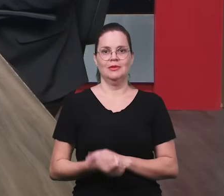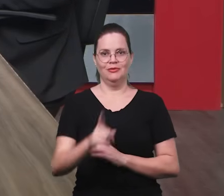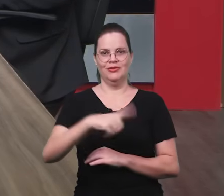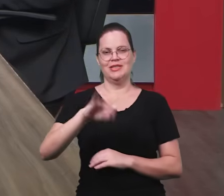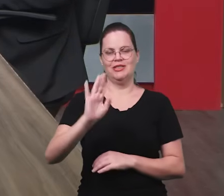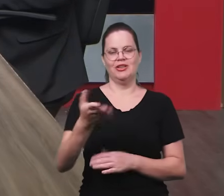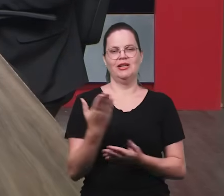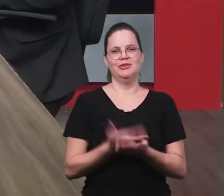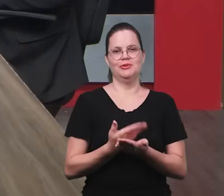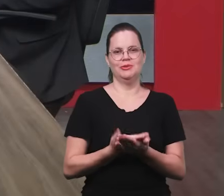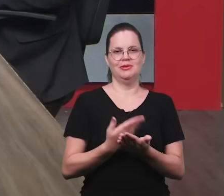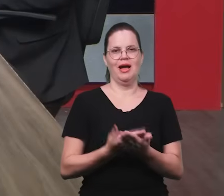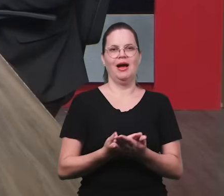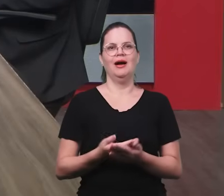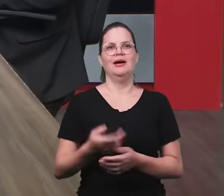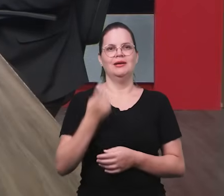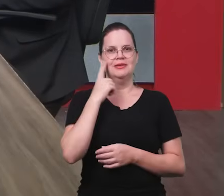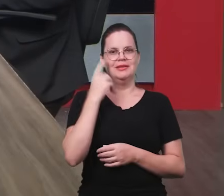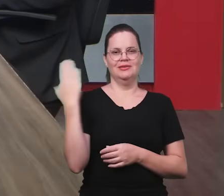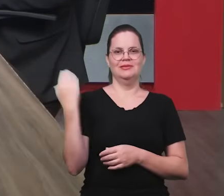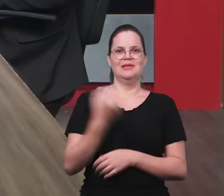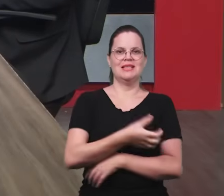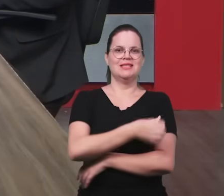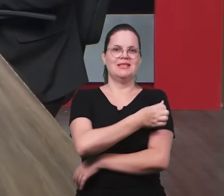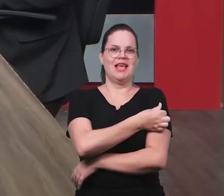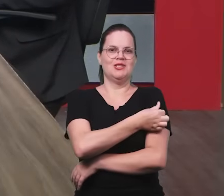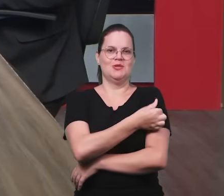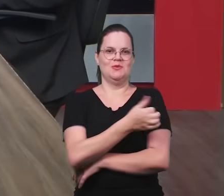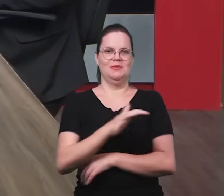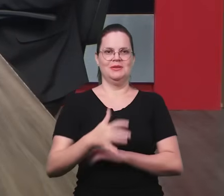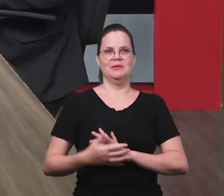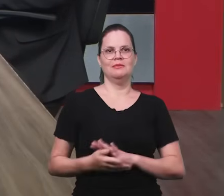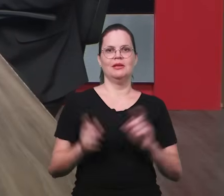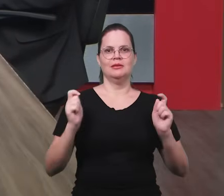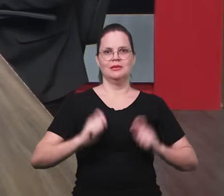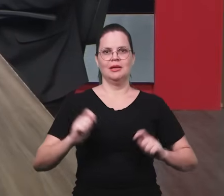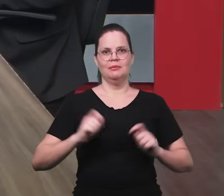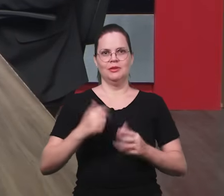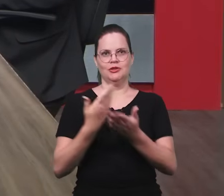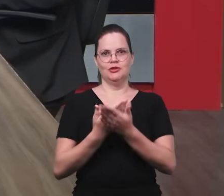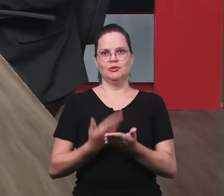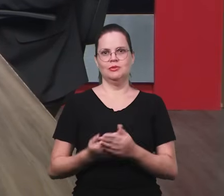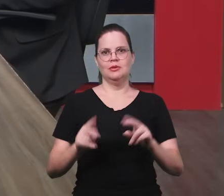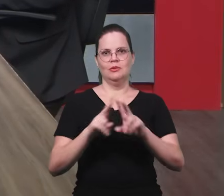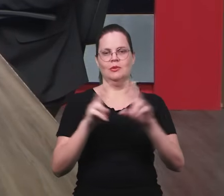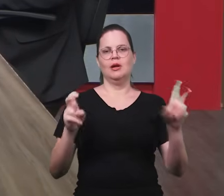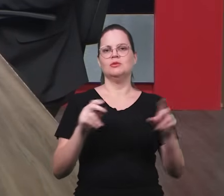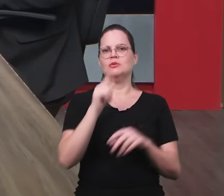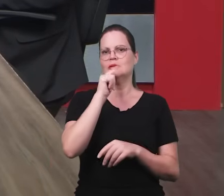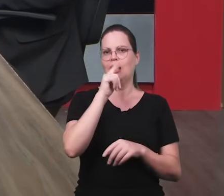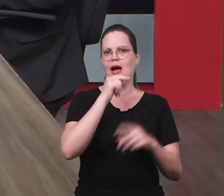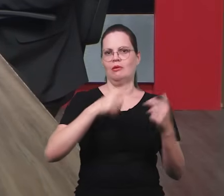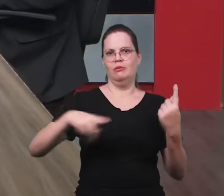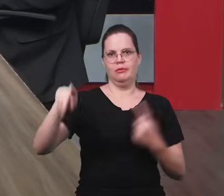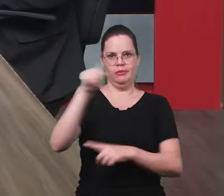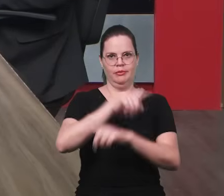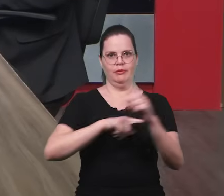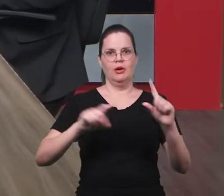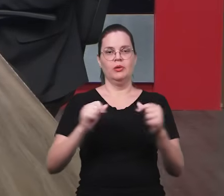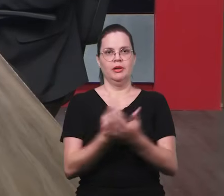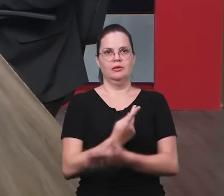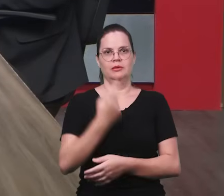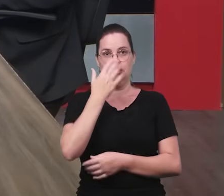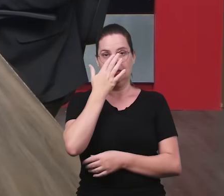já estudaram, já a 6ª série está bem distante, né? Então, lembrar aqui o ciclo da água. O que acontece no ciclo da